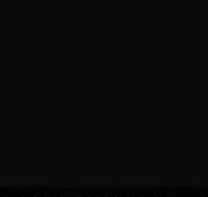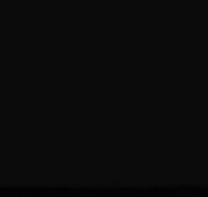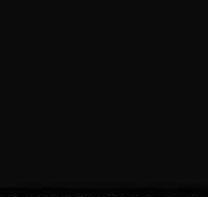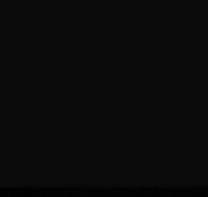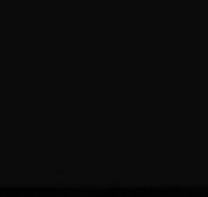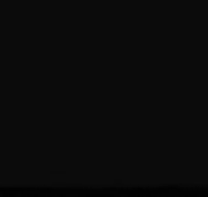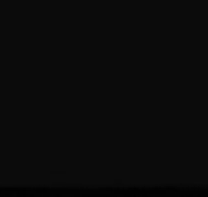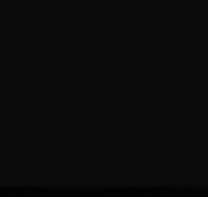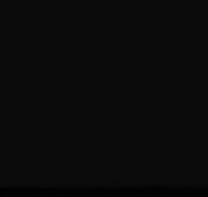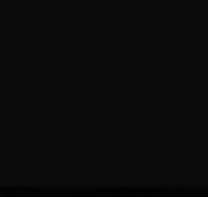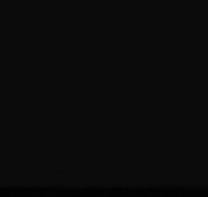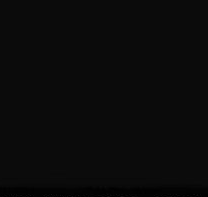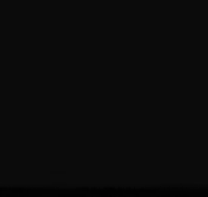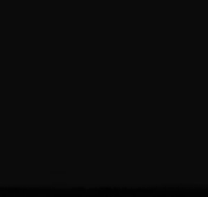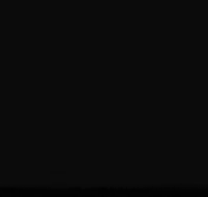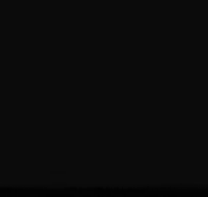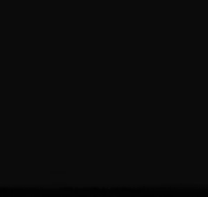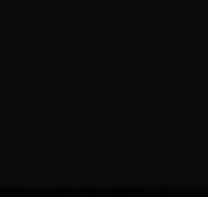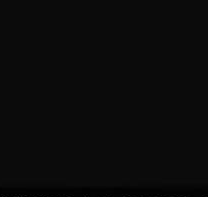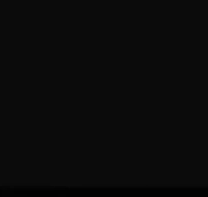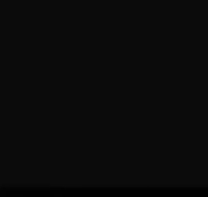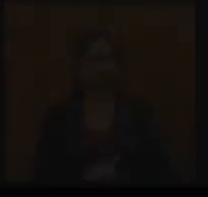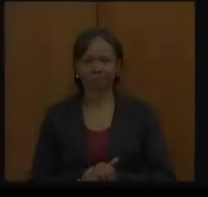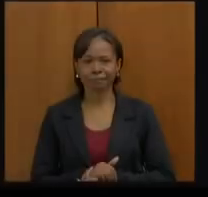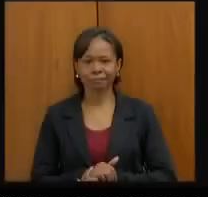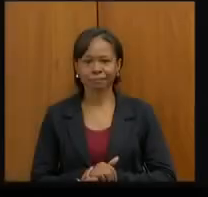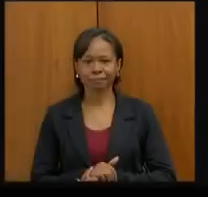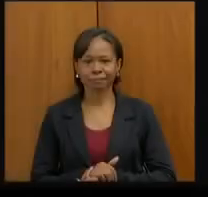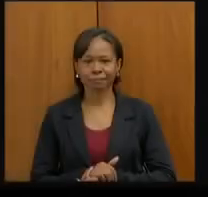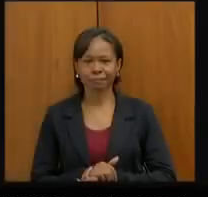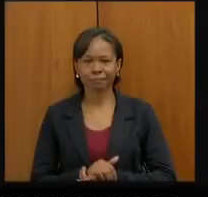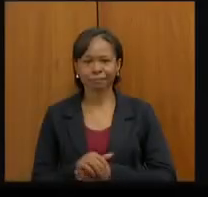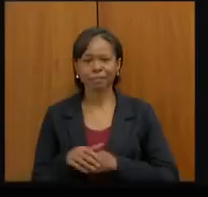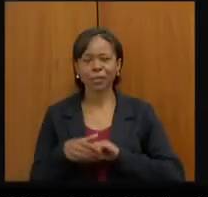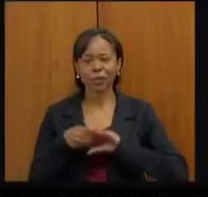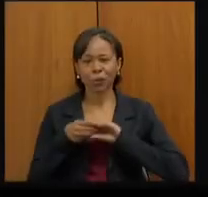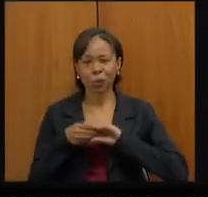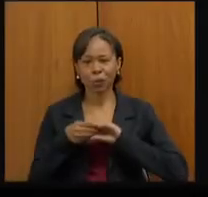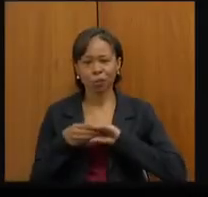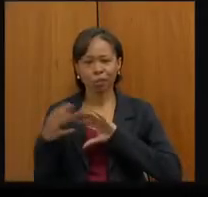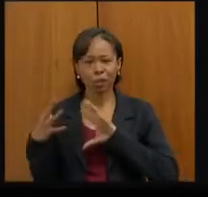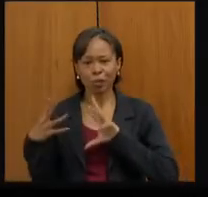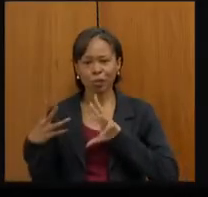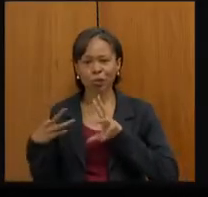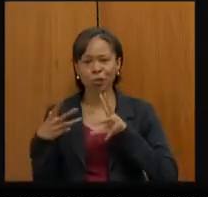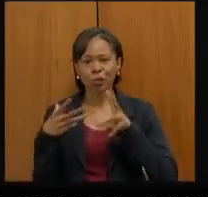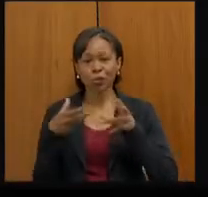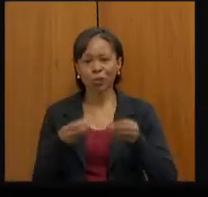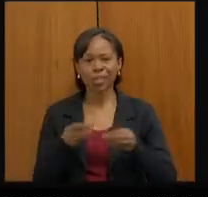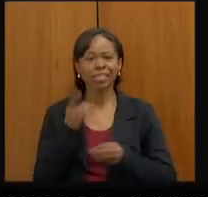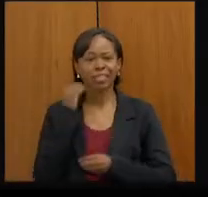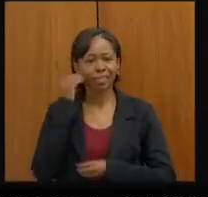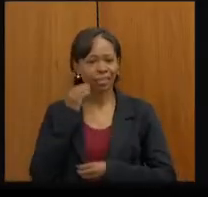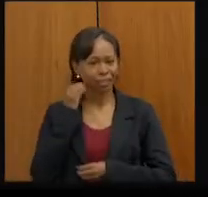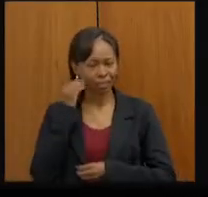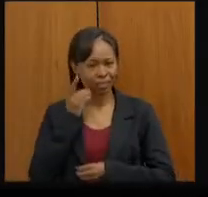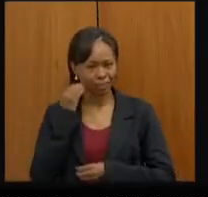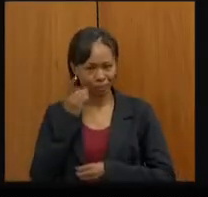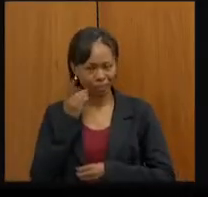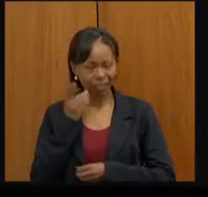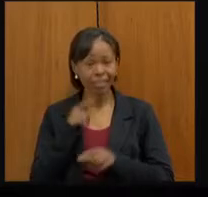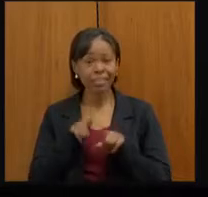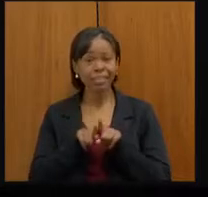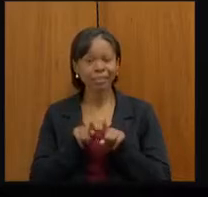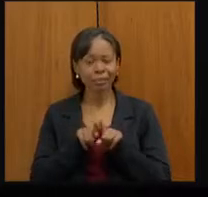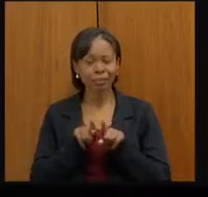Leninha deputada Andreia de Jesus e demais deputados da casa comprimento